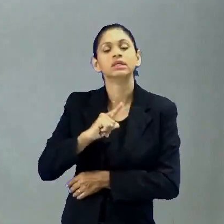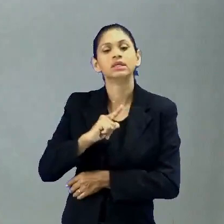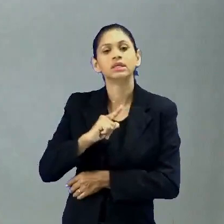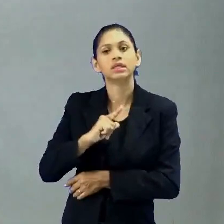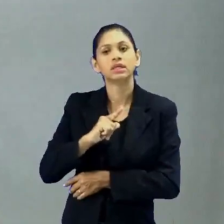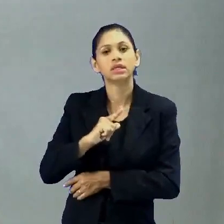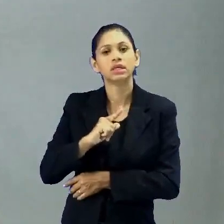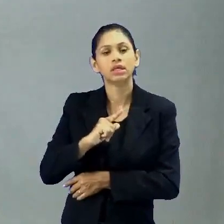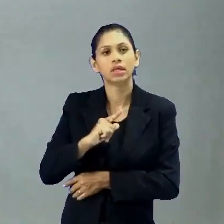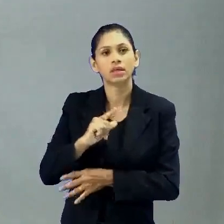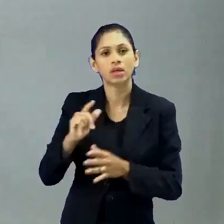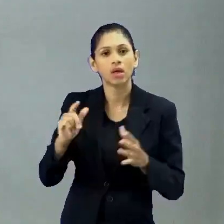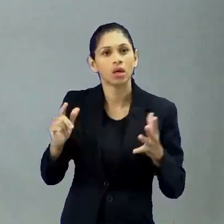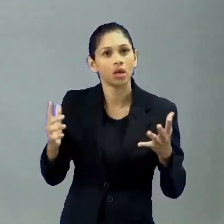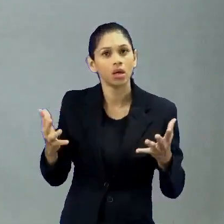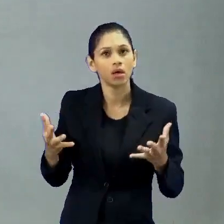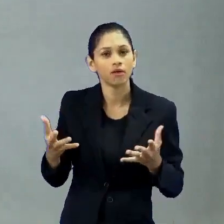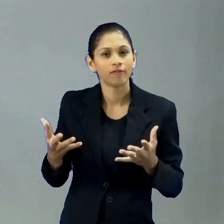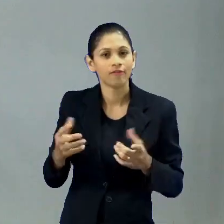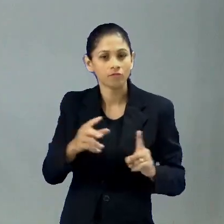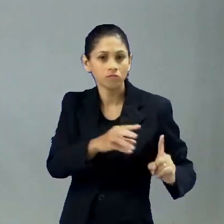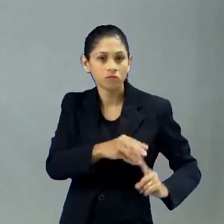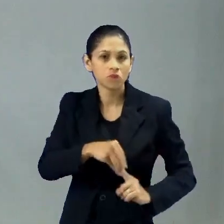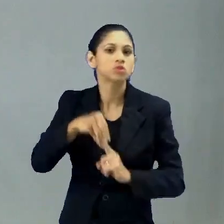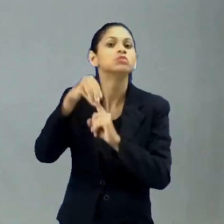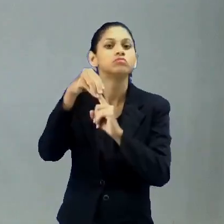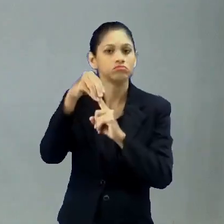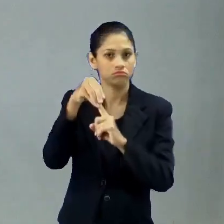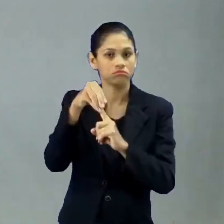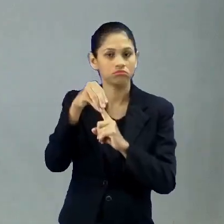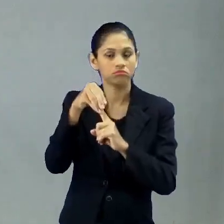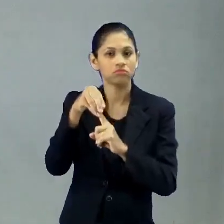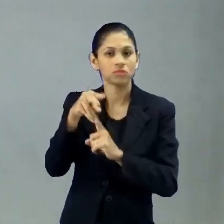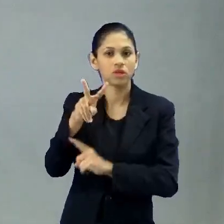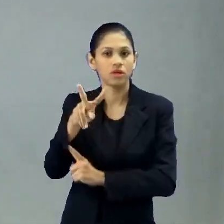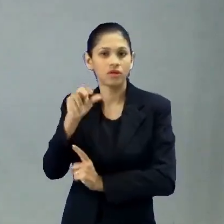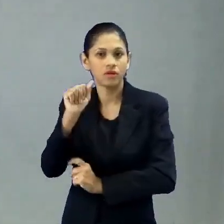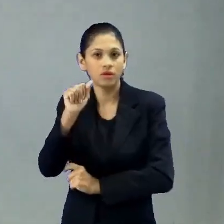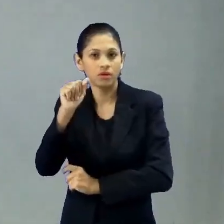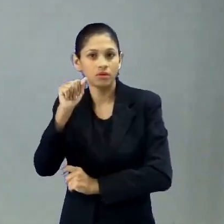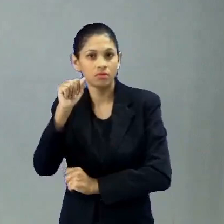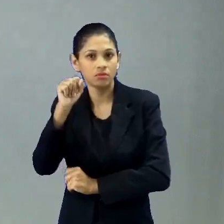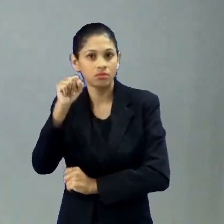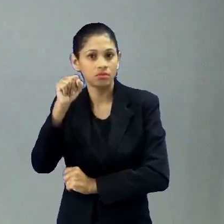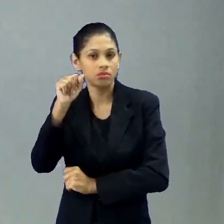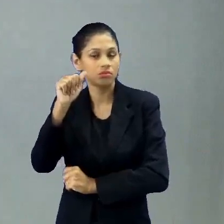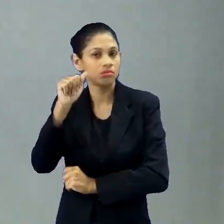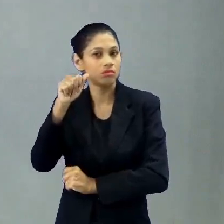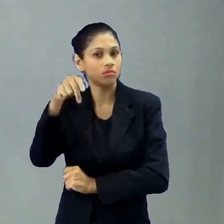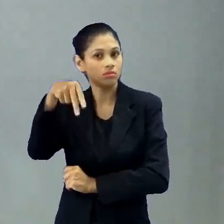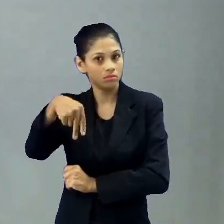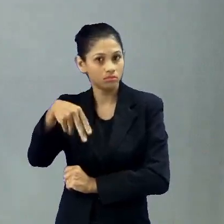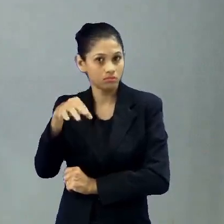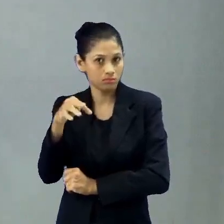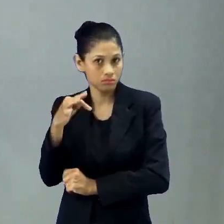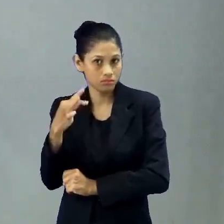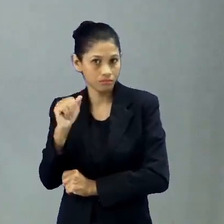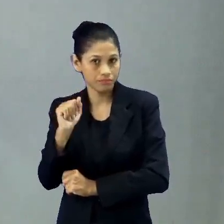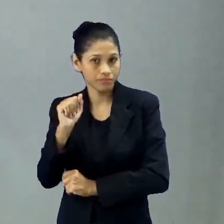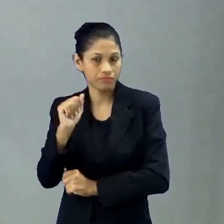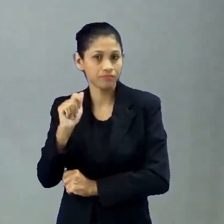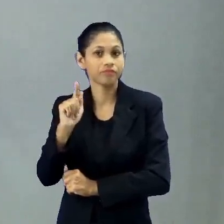privilégios em relação a outras pessoas. Mas, juridicamente falando, existe esse princípio